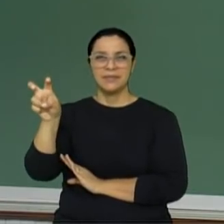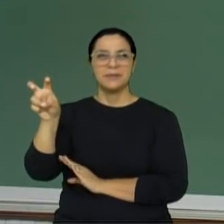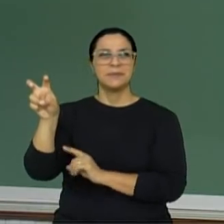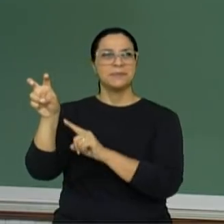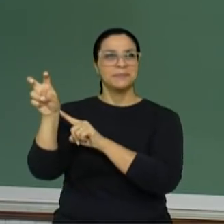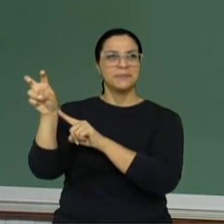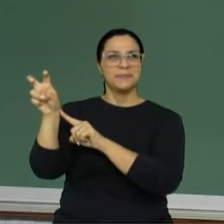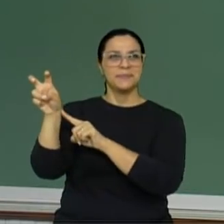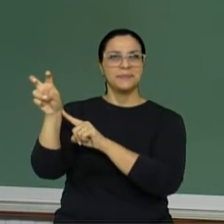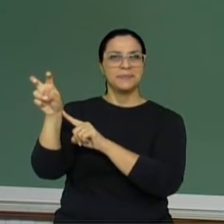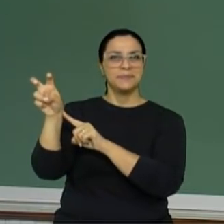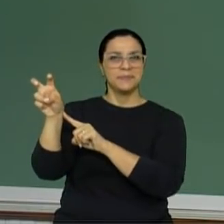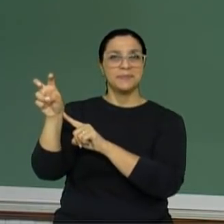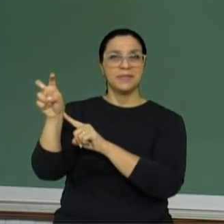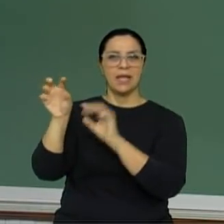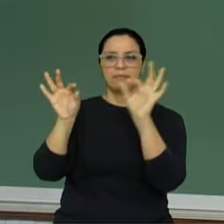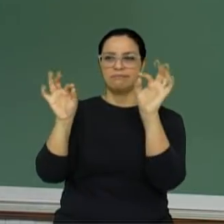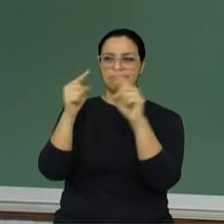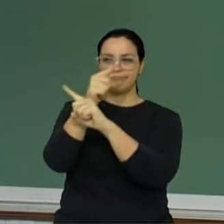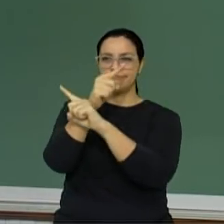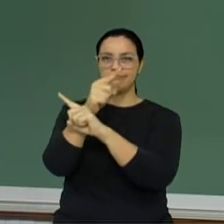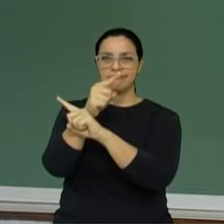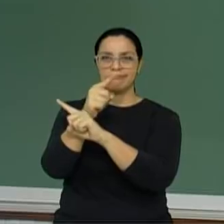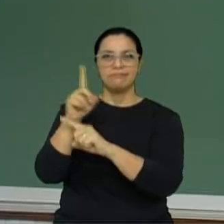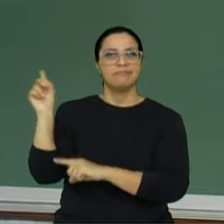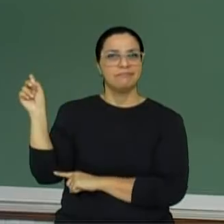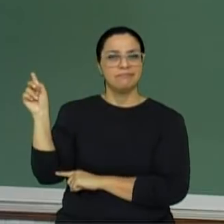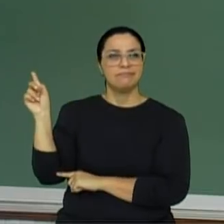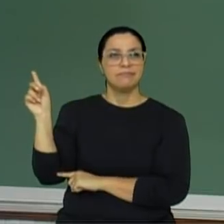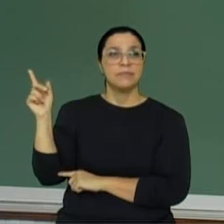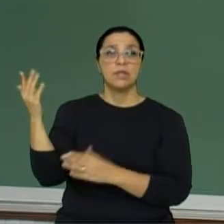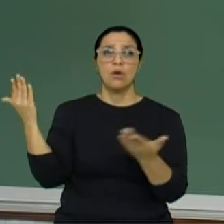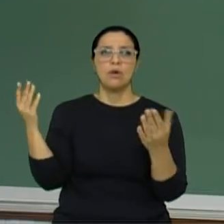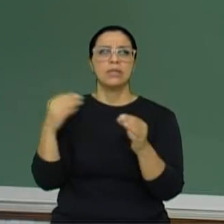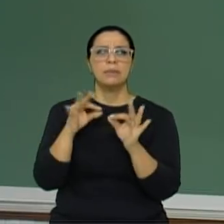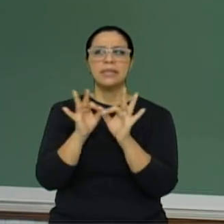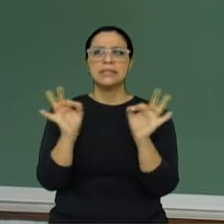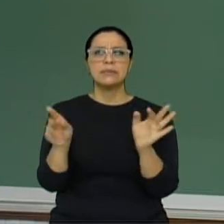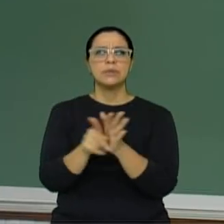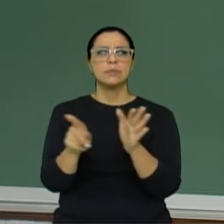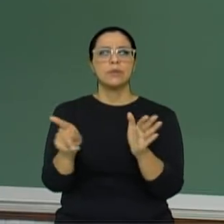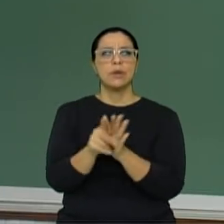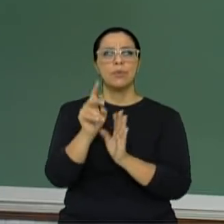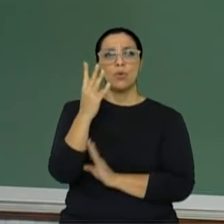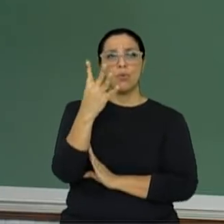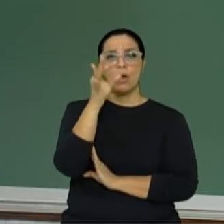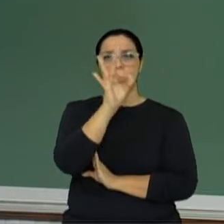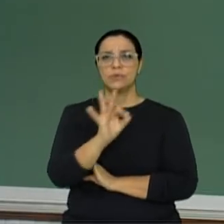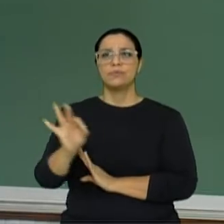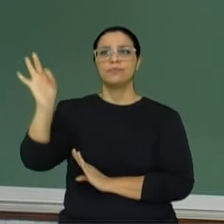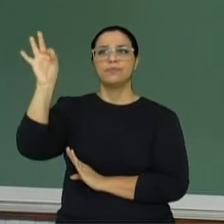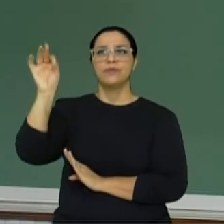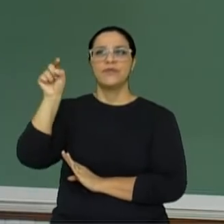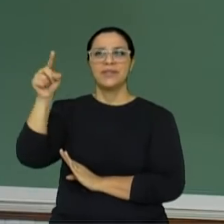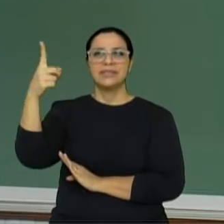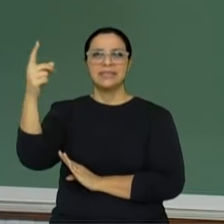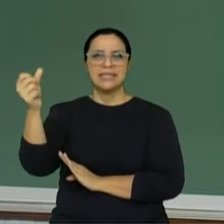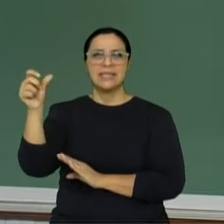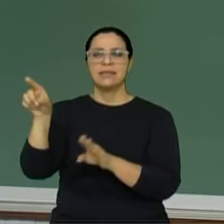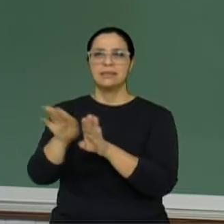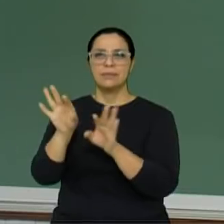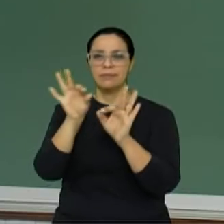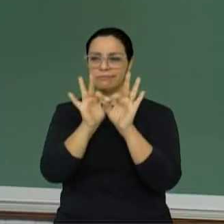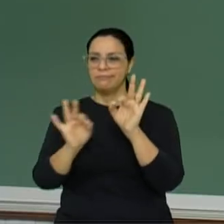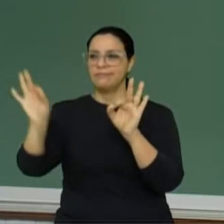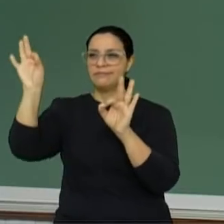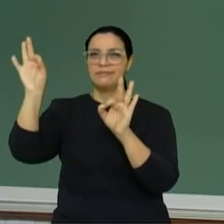das proporções, que é o produto dos meios é igual ao produto dos extremos, né? Ou simplesmente pega esse 4 que está dividindo x, pelo princípio